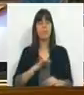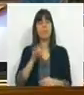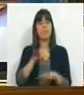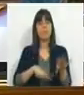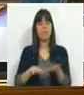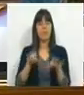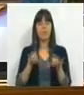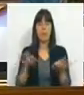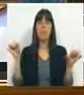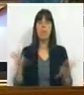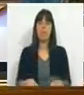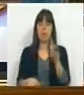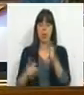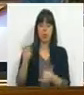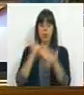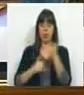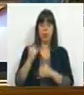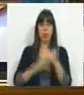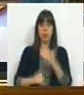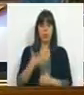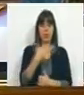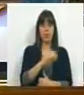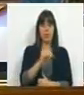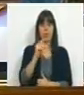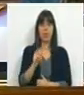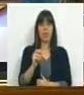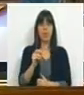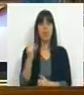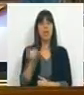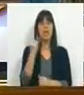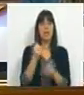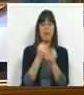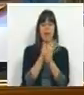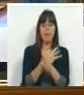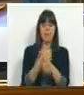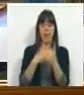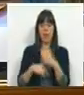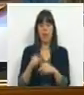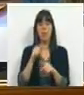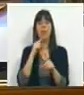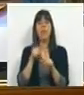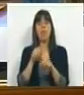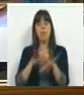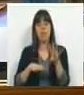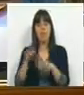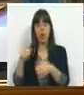senhores fizeram muito pior, substituíram 103 no Instituto de Emprego, tendo para o efeito